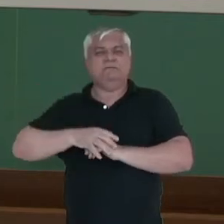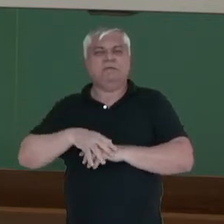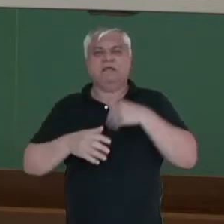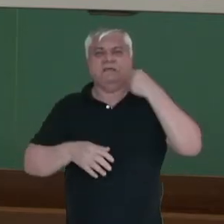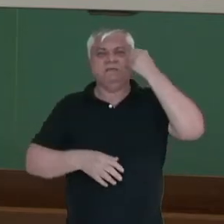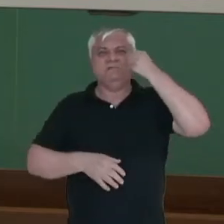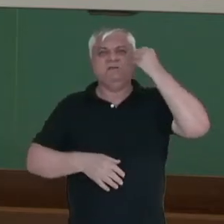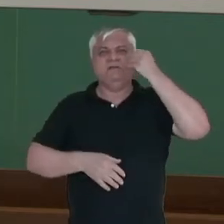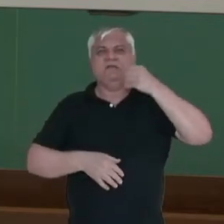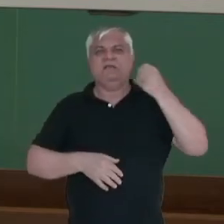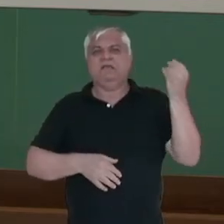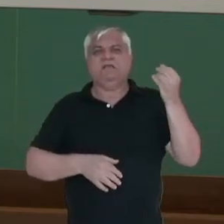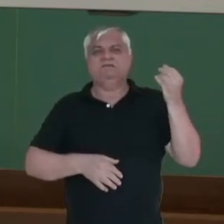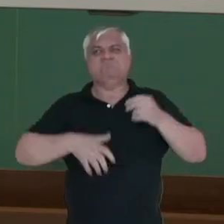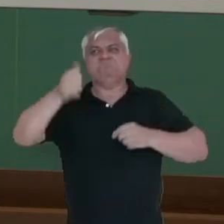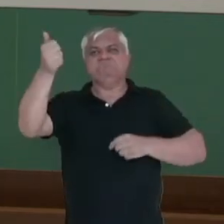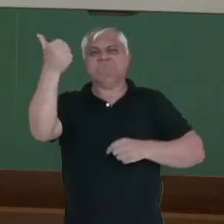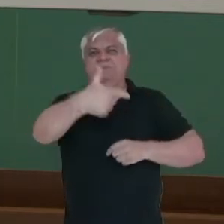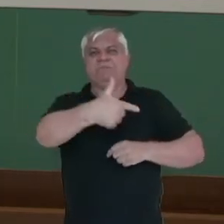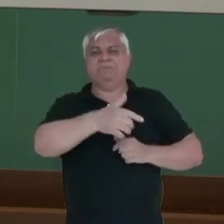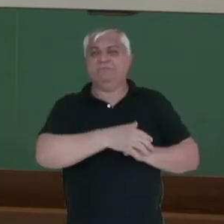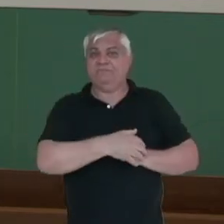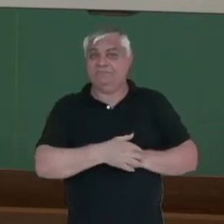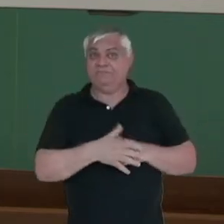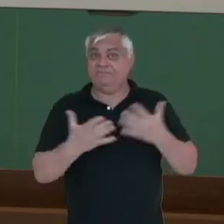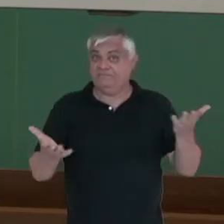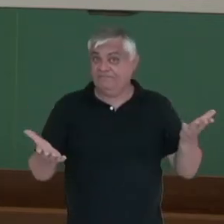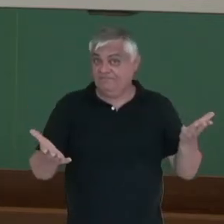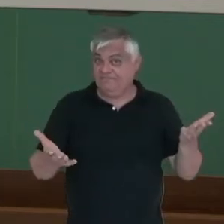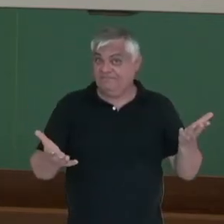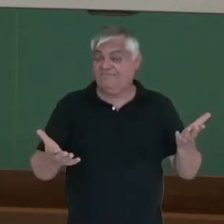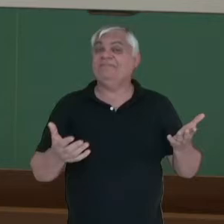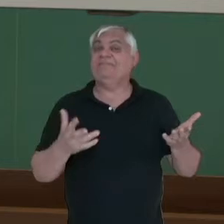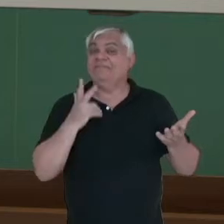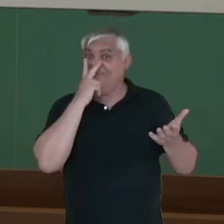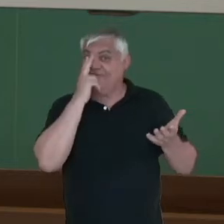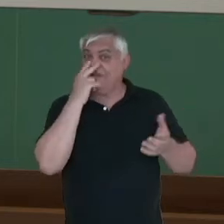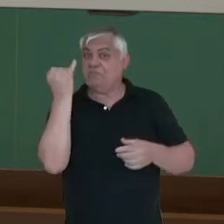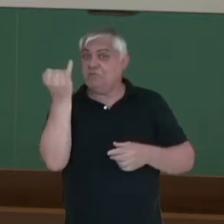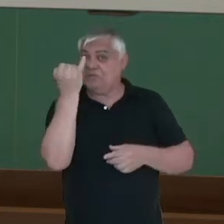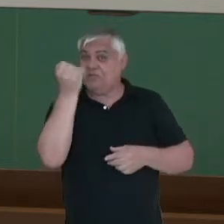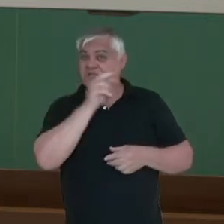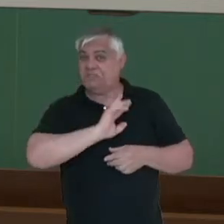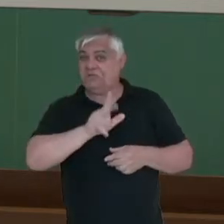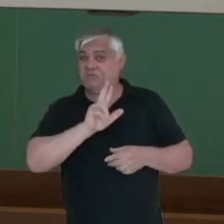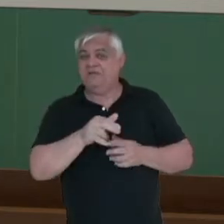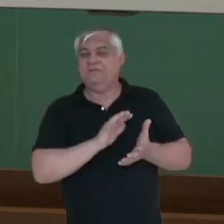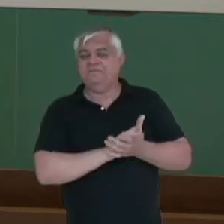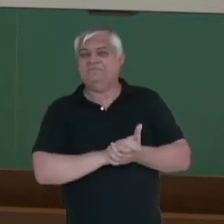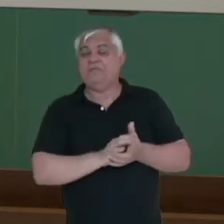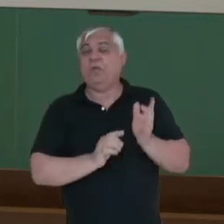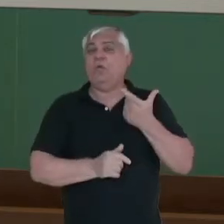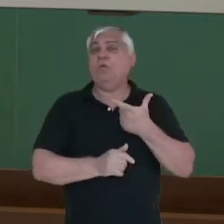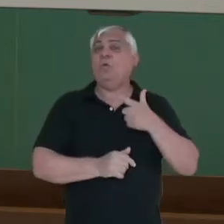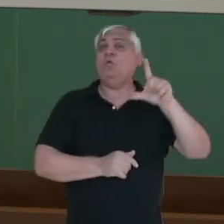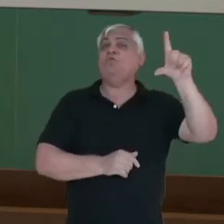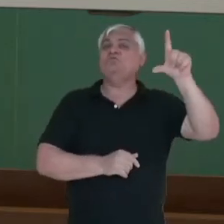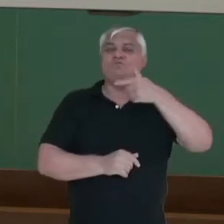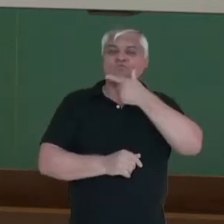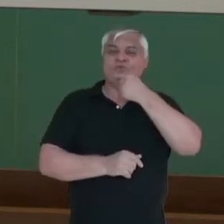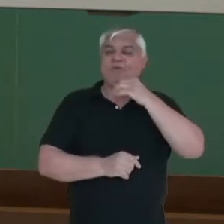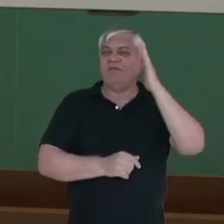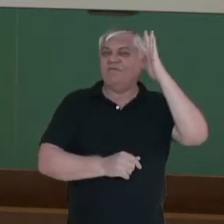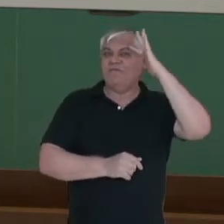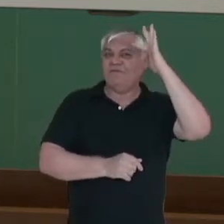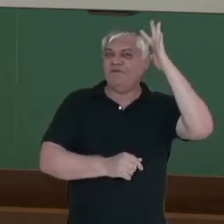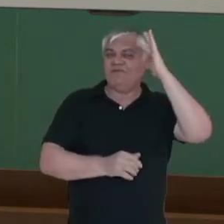não valeria tanto assim, não seria tão crucial, tão importante. Um filósofo